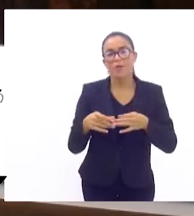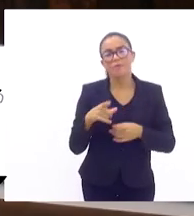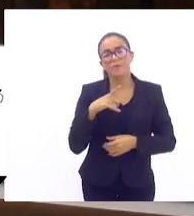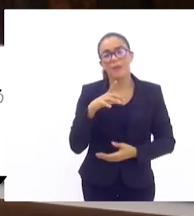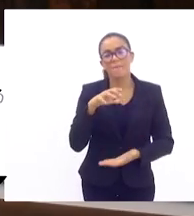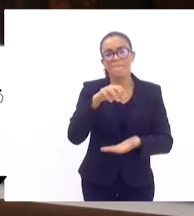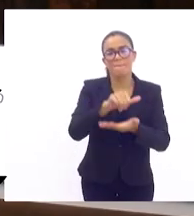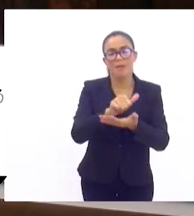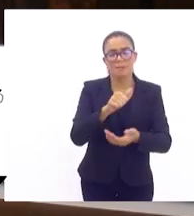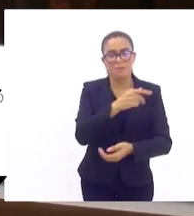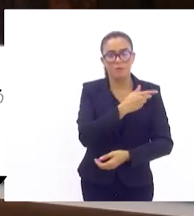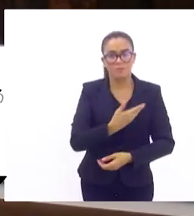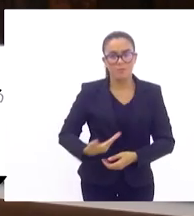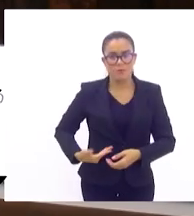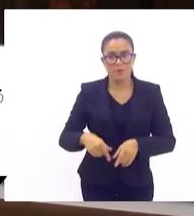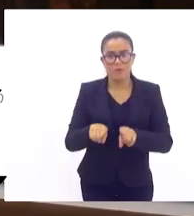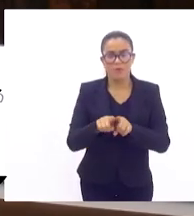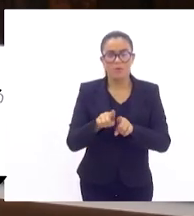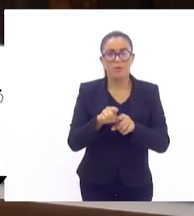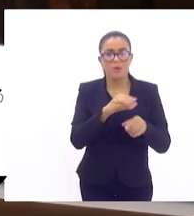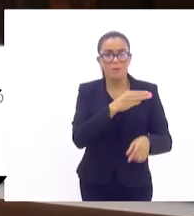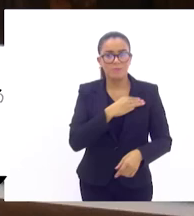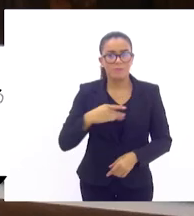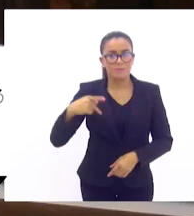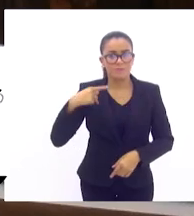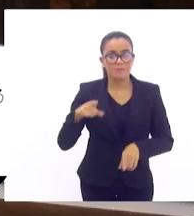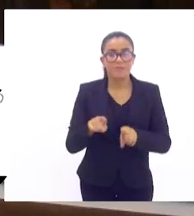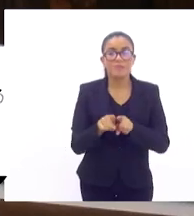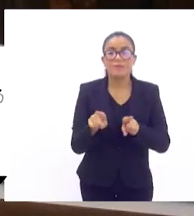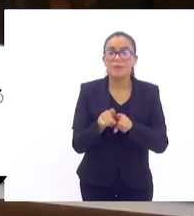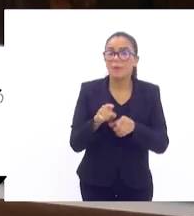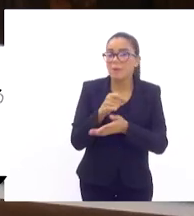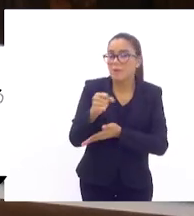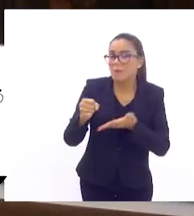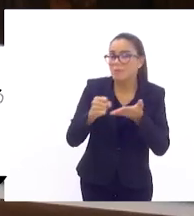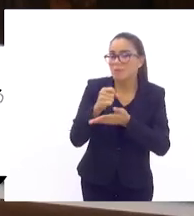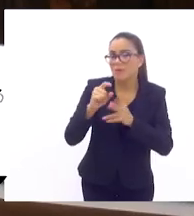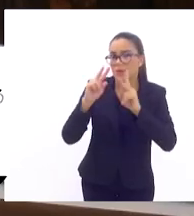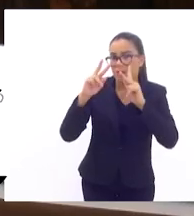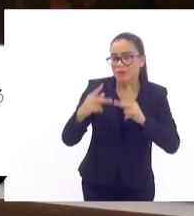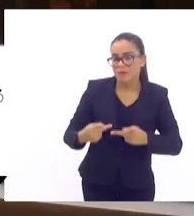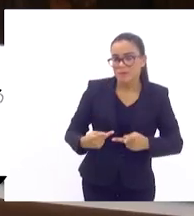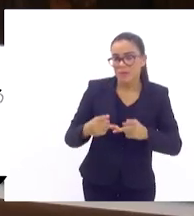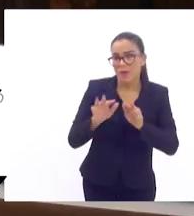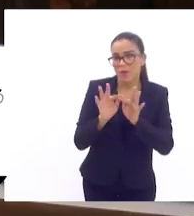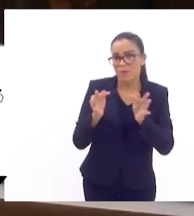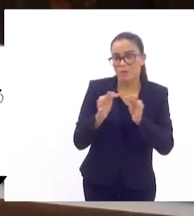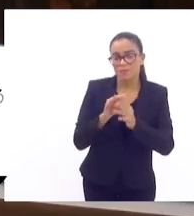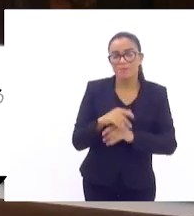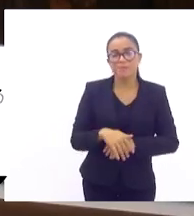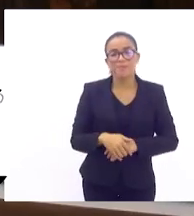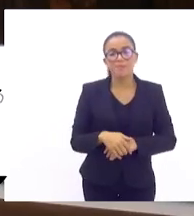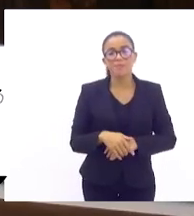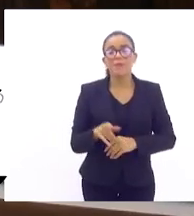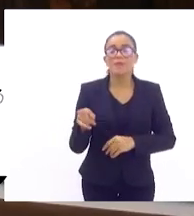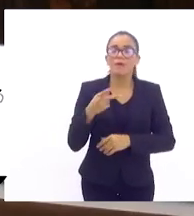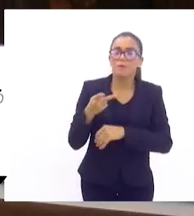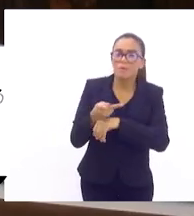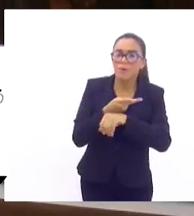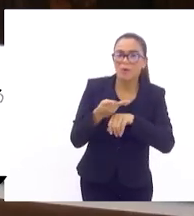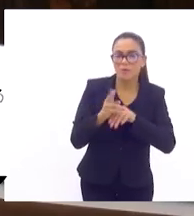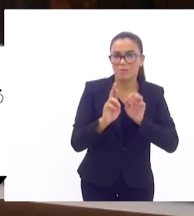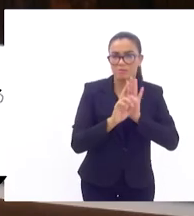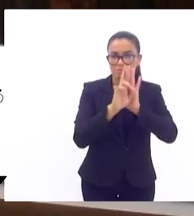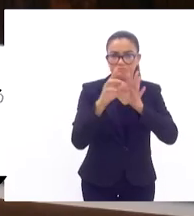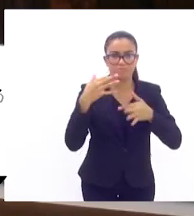patrimônio público, a gente tem no Ministério Público também o princípio da unidade. Então, o que a gente está buscando, com a ajuda dos promotores naturais, e hoje a